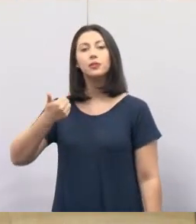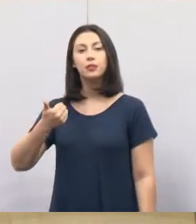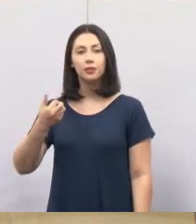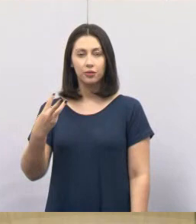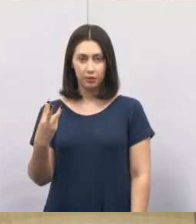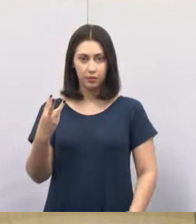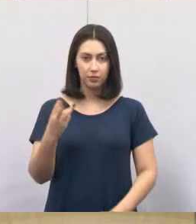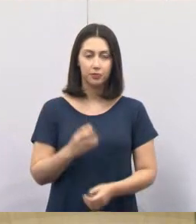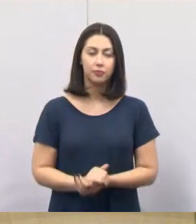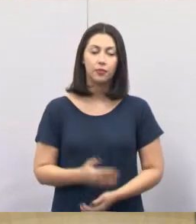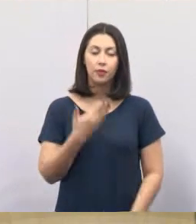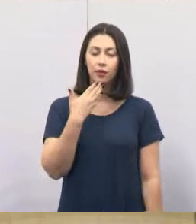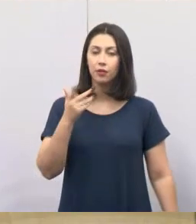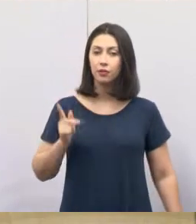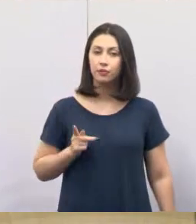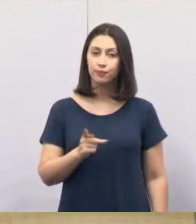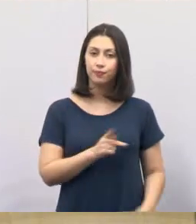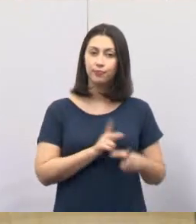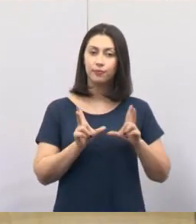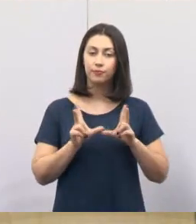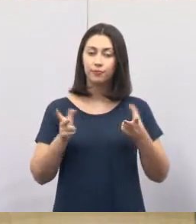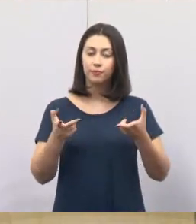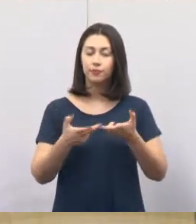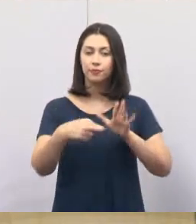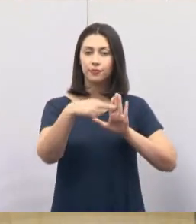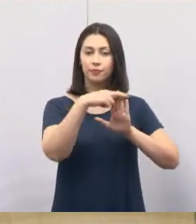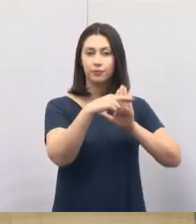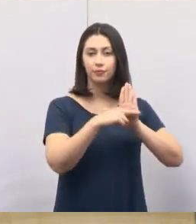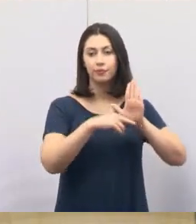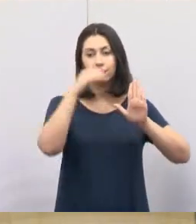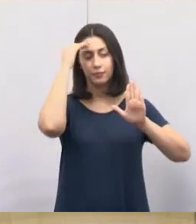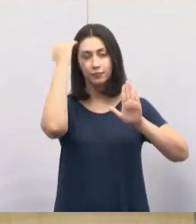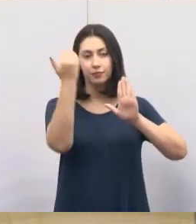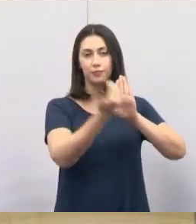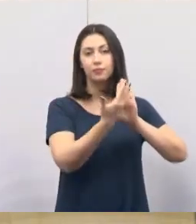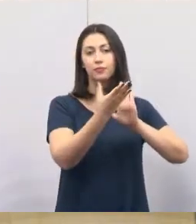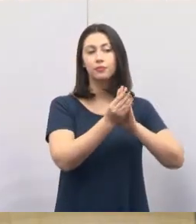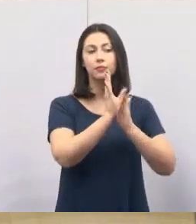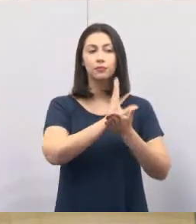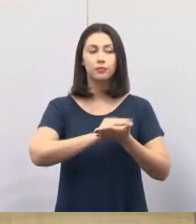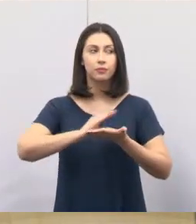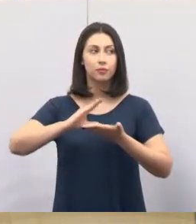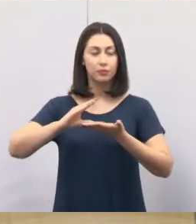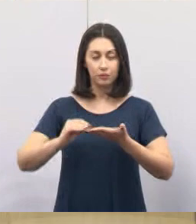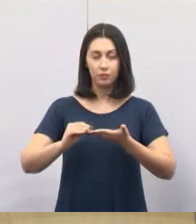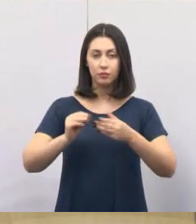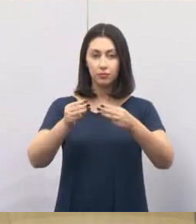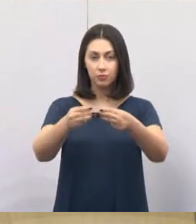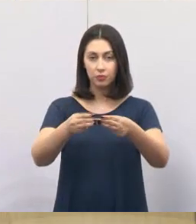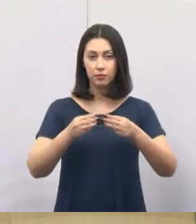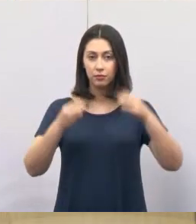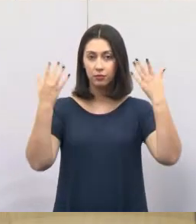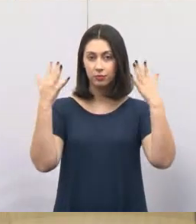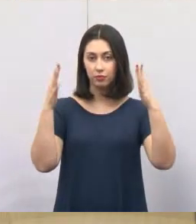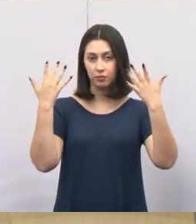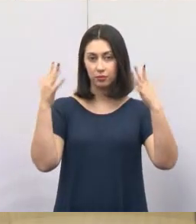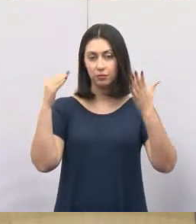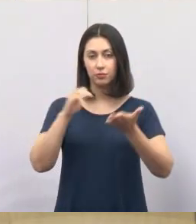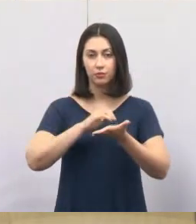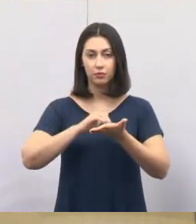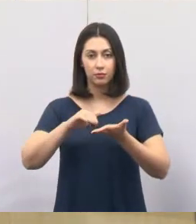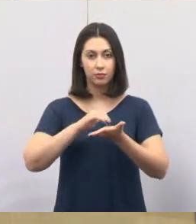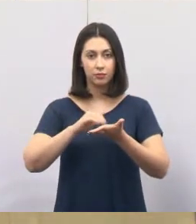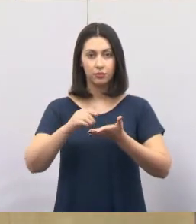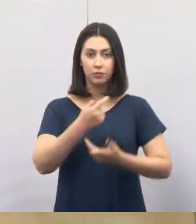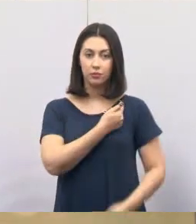1113/2022. Requeremos, excelentíssimo senhor presidente dessa casa, cumprida as formas regimentais, conste na ata trabalho dessa sessão, o registro de moção congratulatória, secretário